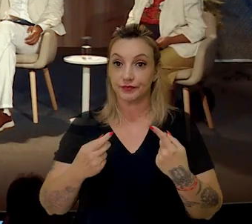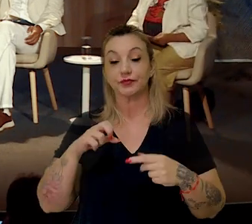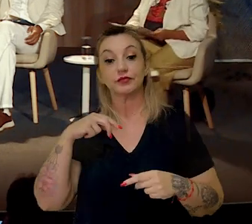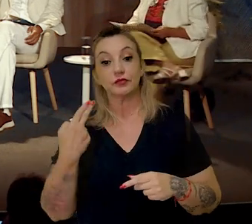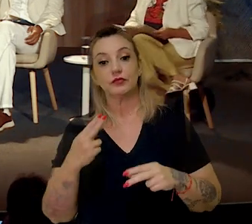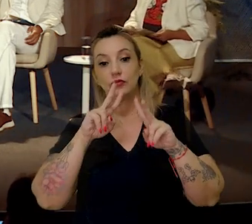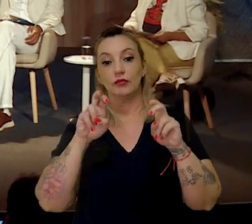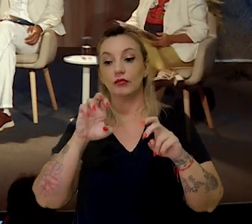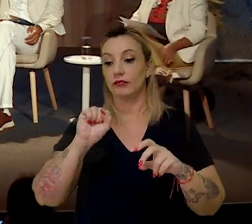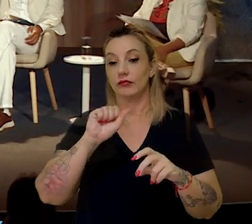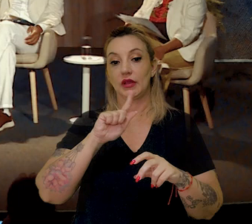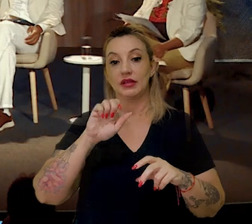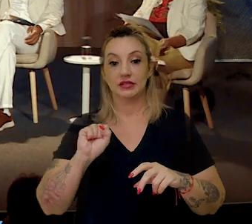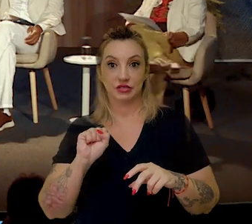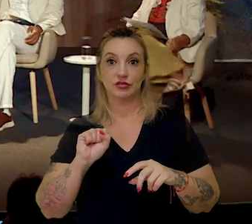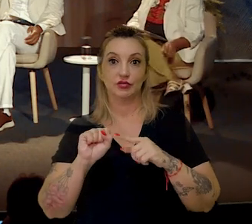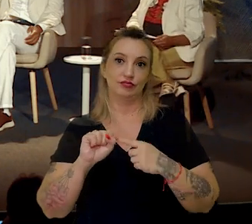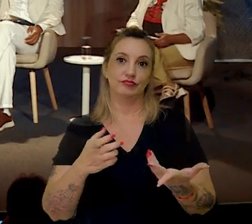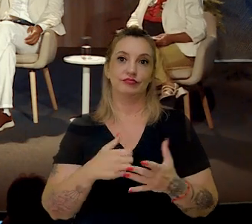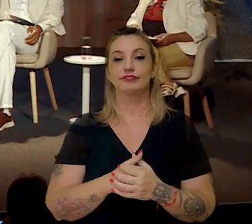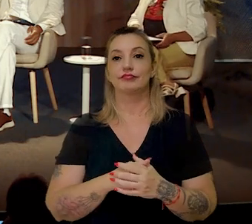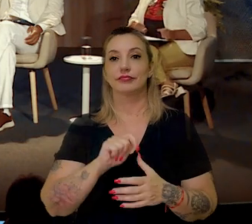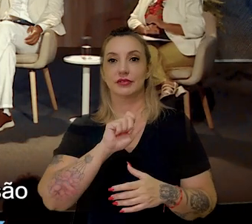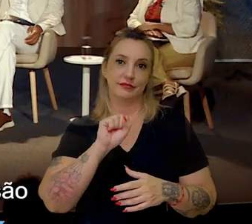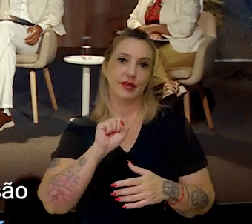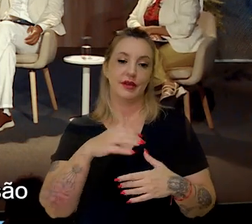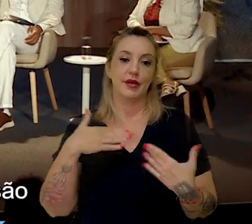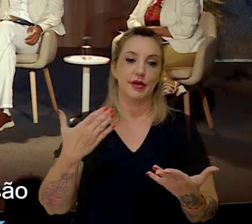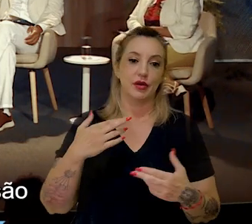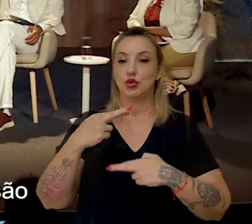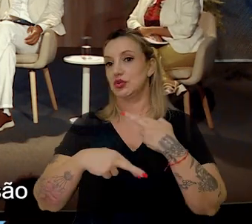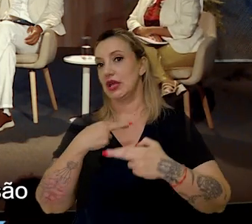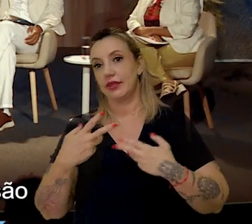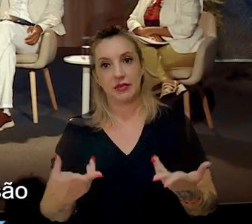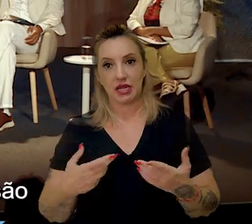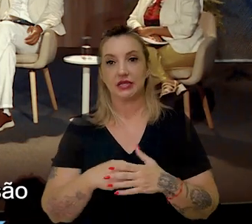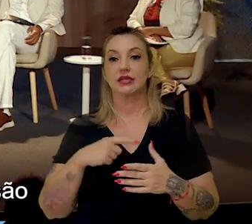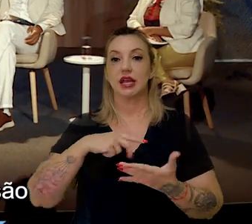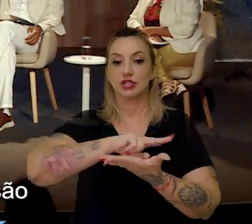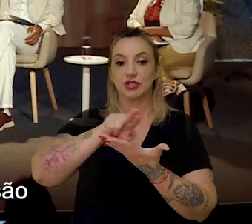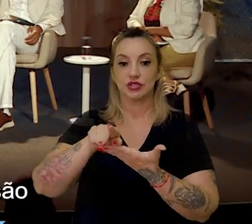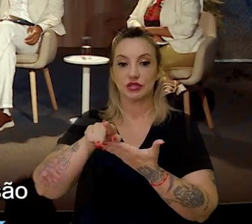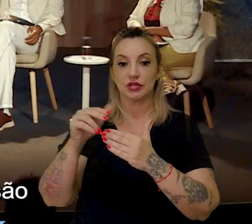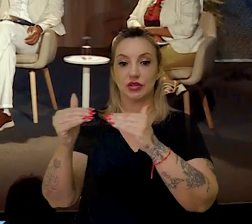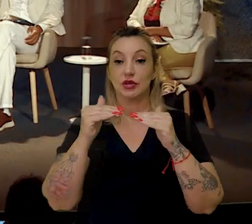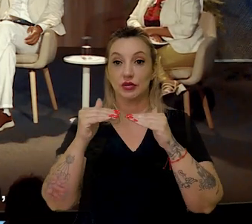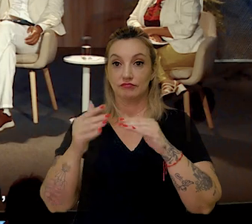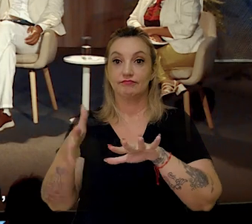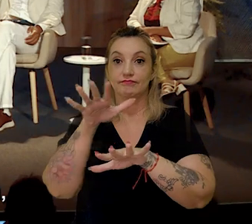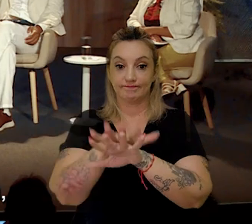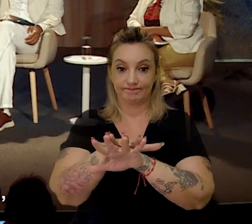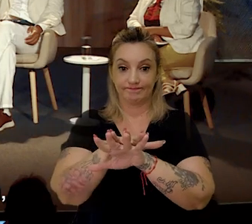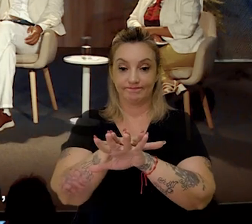com tema de ah US né do isd ou sustentabilidade trazendo diversidade Equidade e inclusão